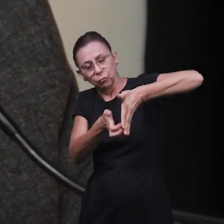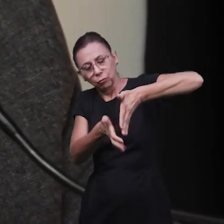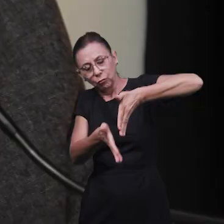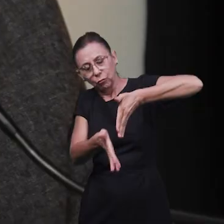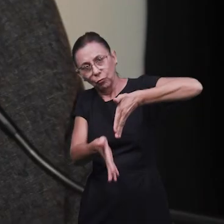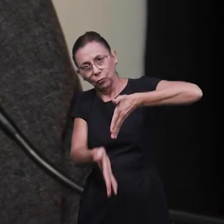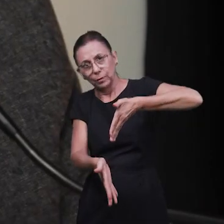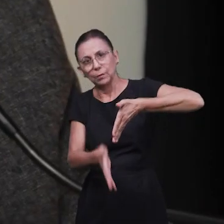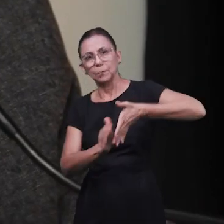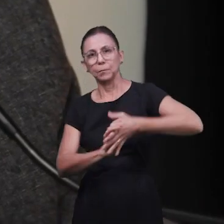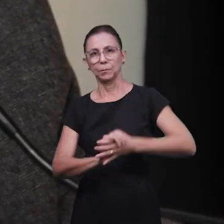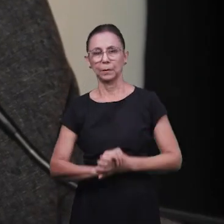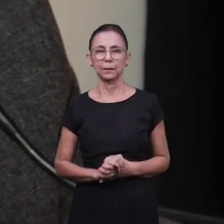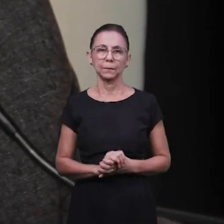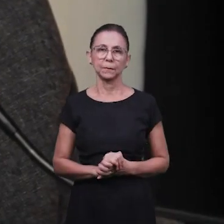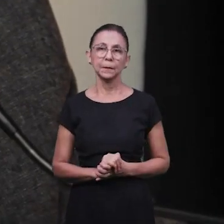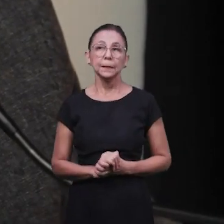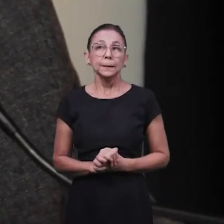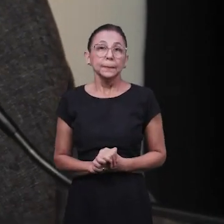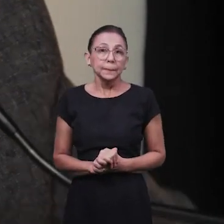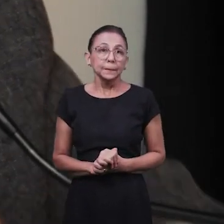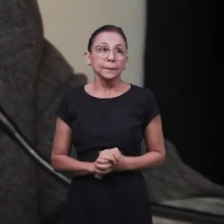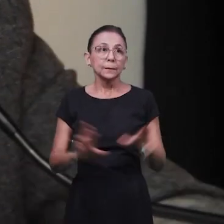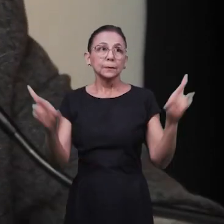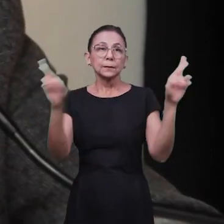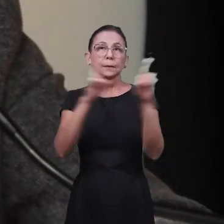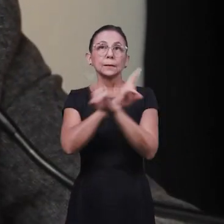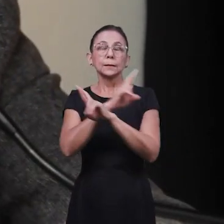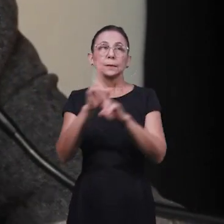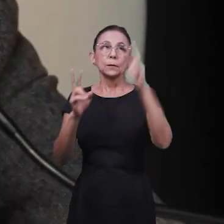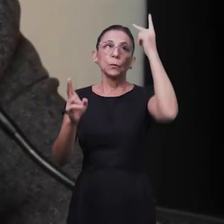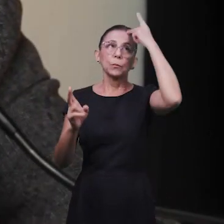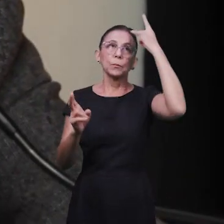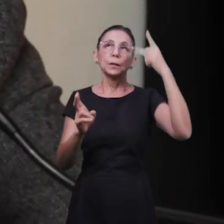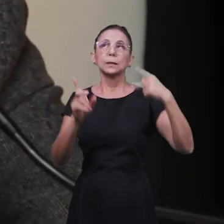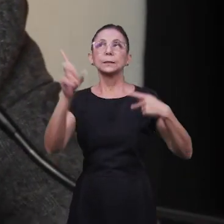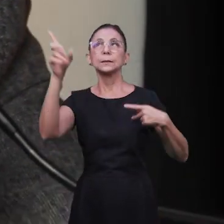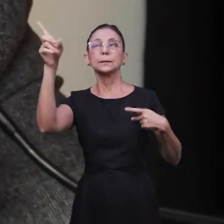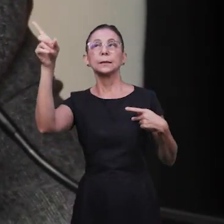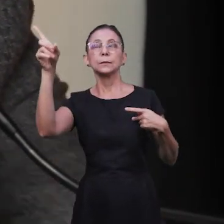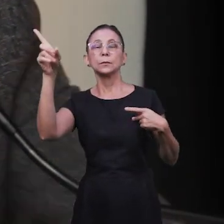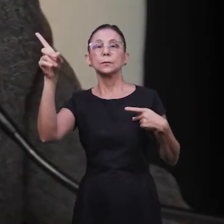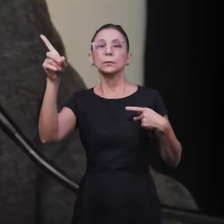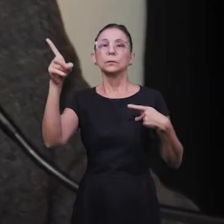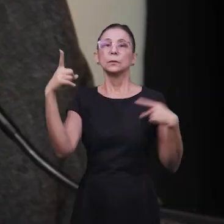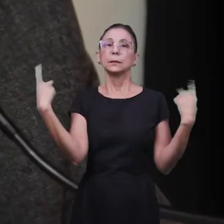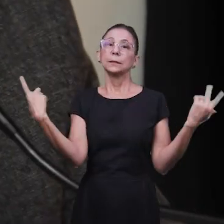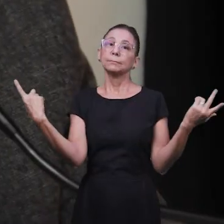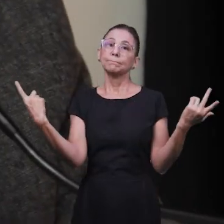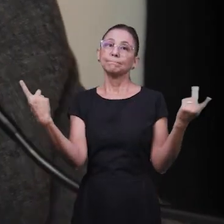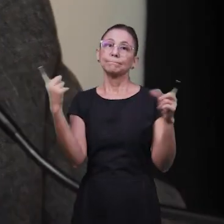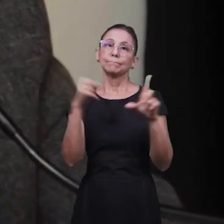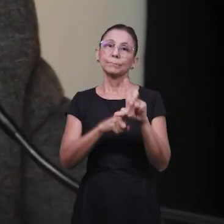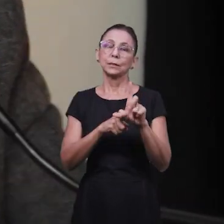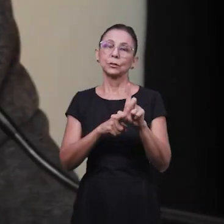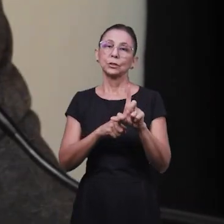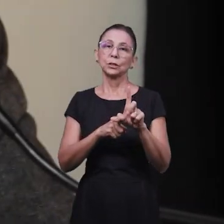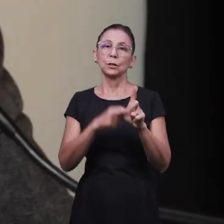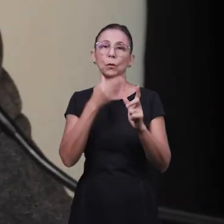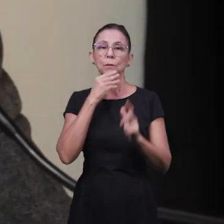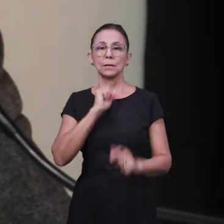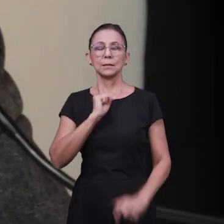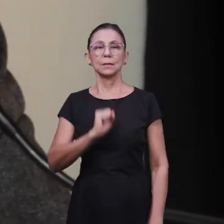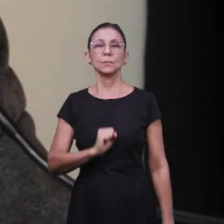essa ligação do homem com Deus dependia da ministração dos sacerdotes. Então, eles